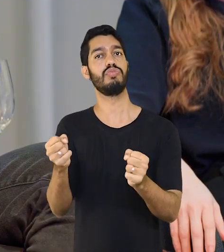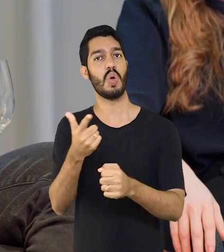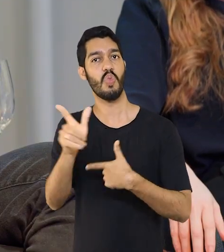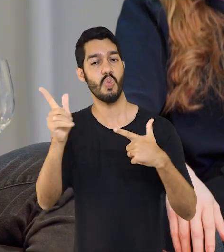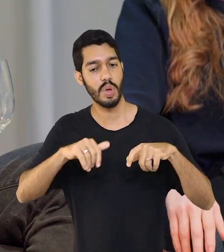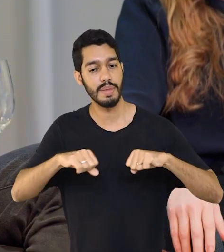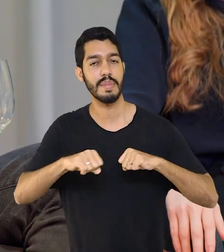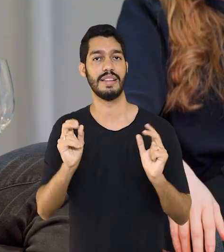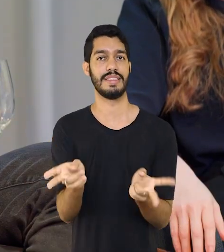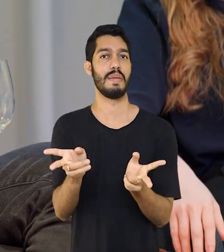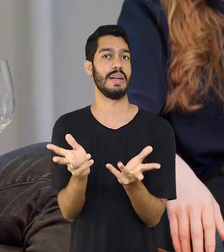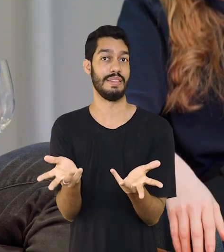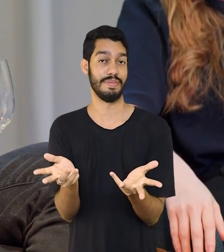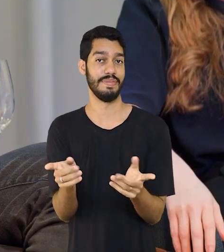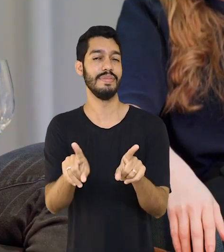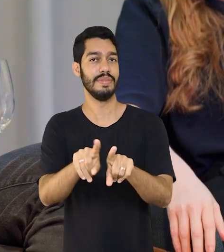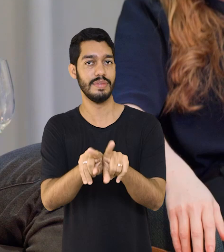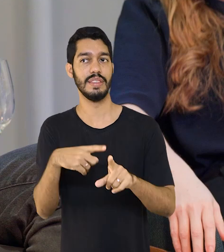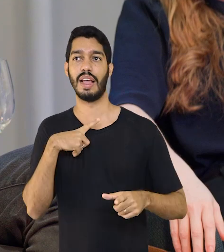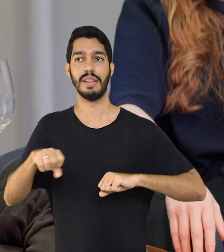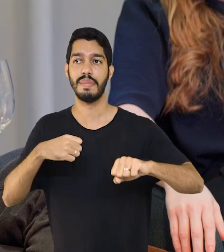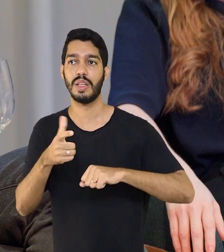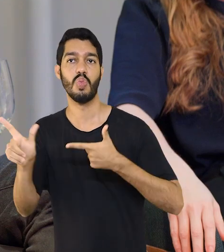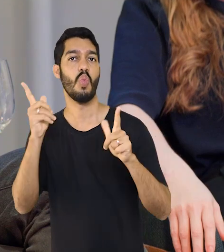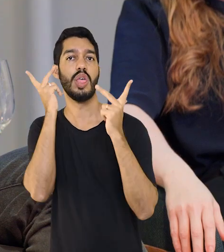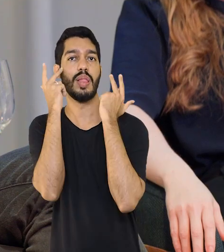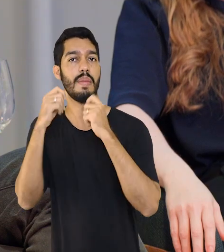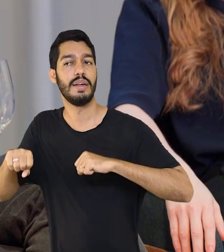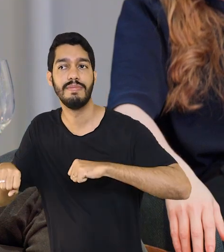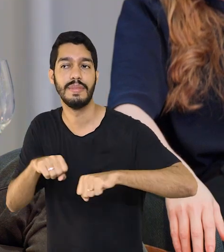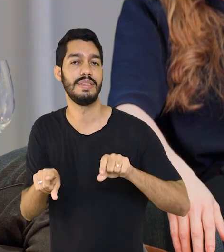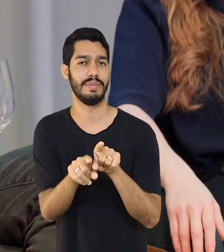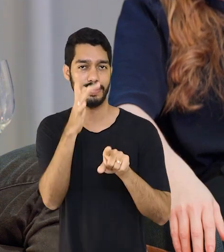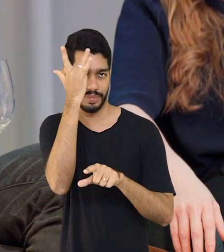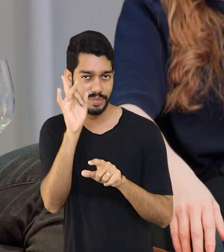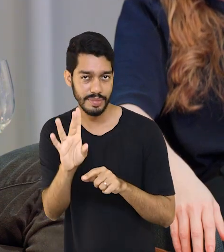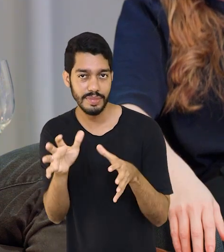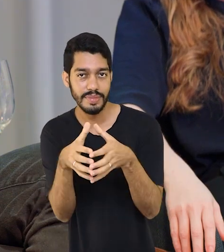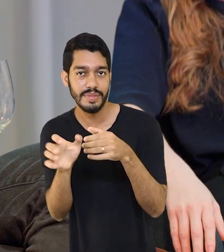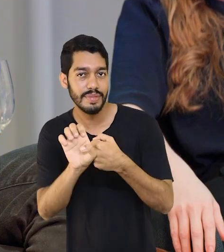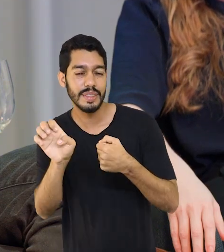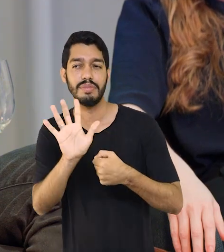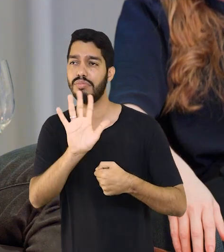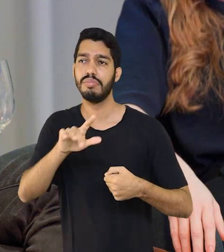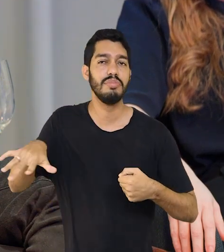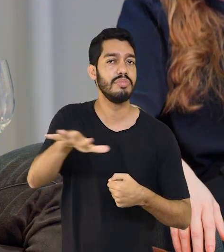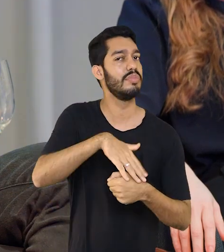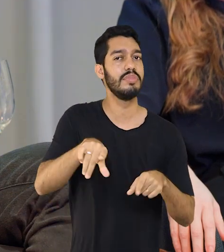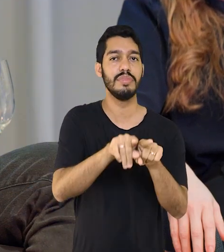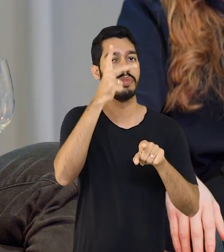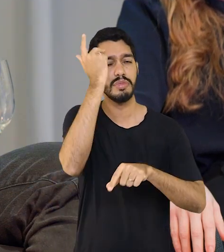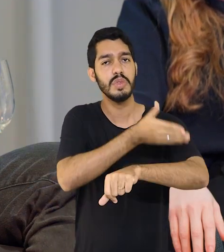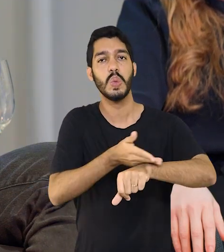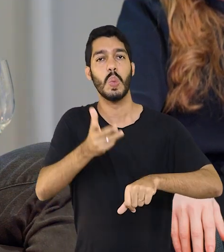que outros debates sejam normalizados, e não só entre pessoas que são especialistas, mas trazer esse